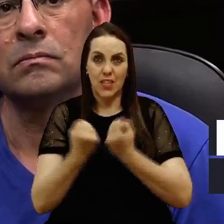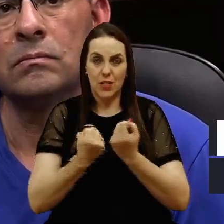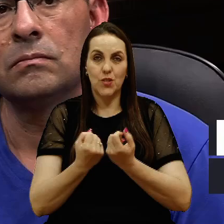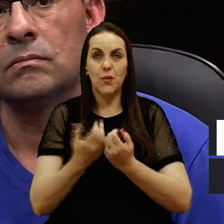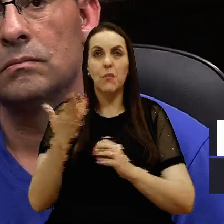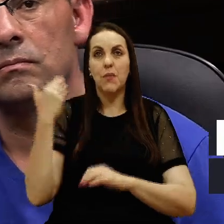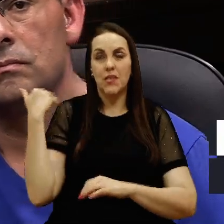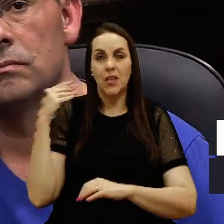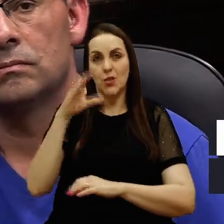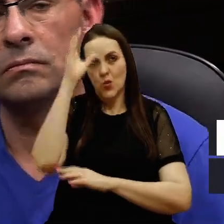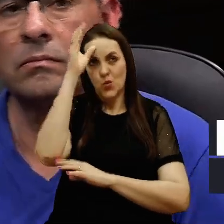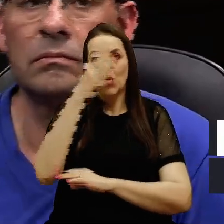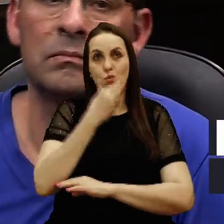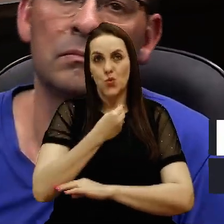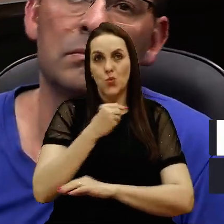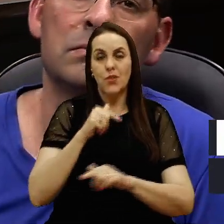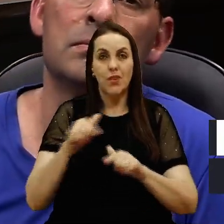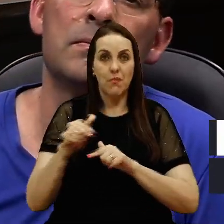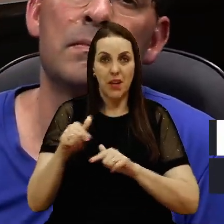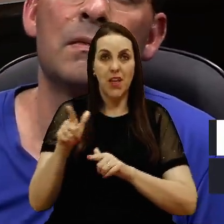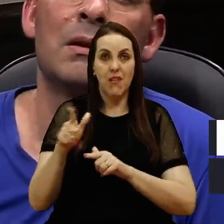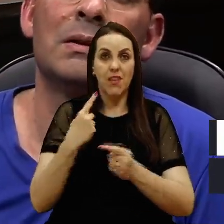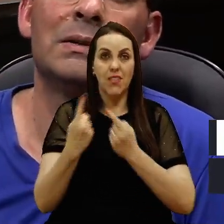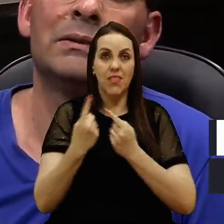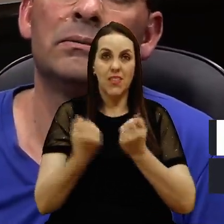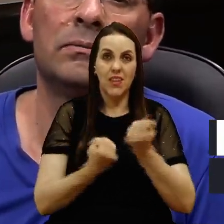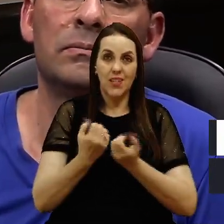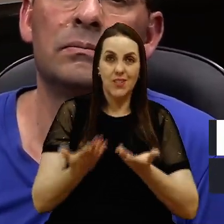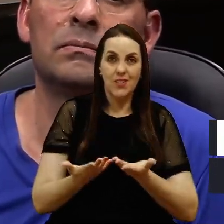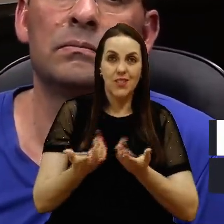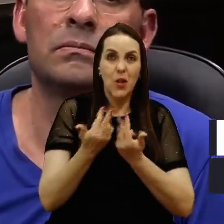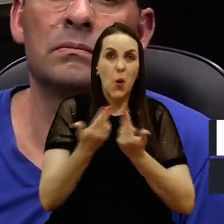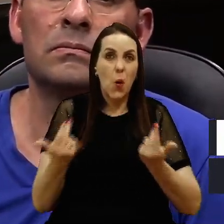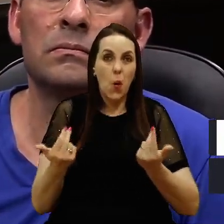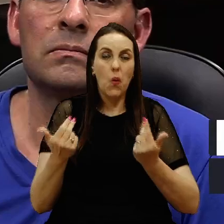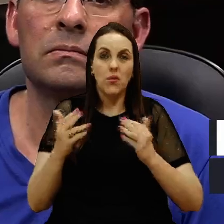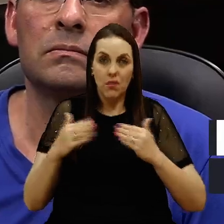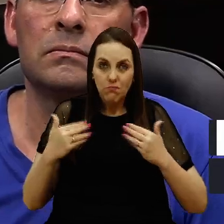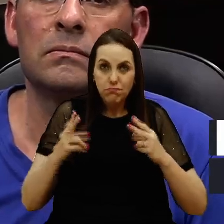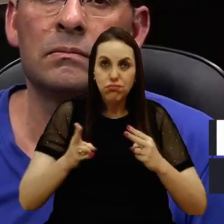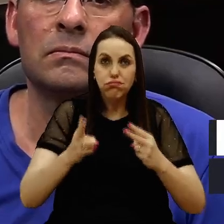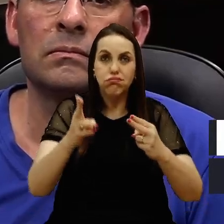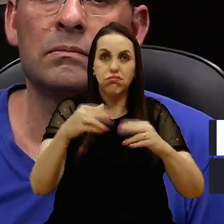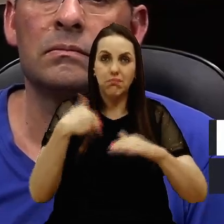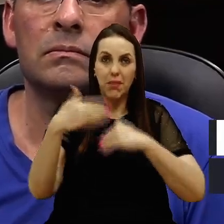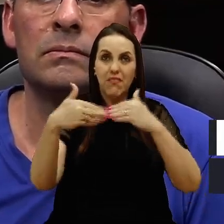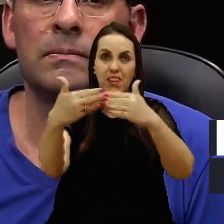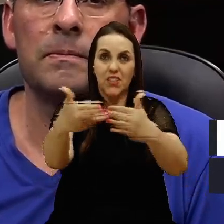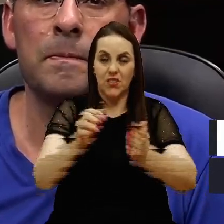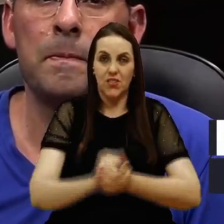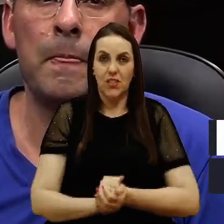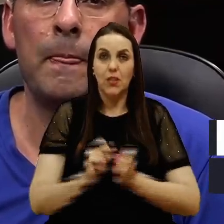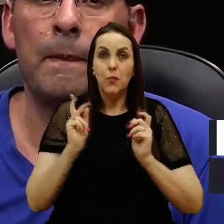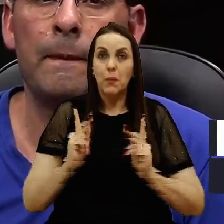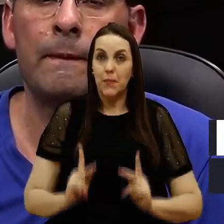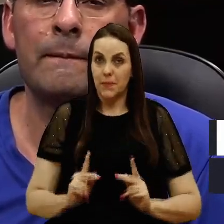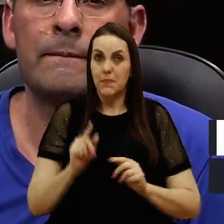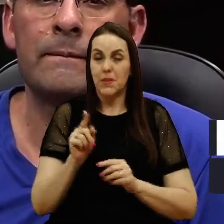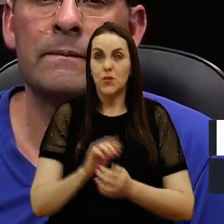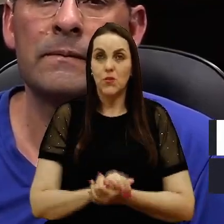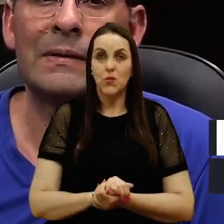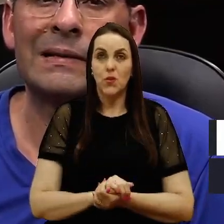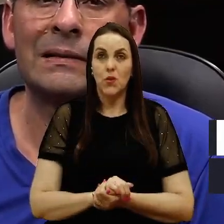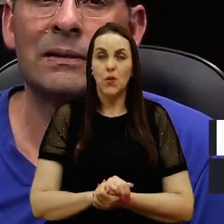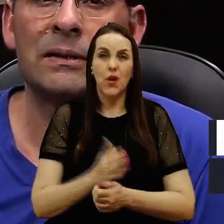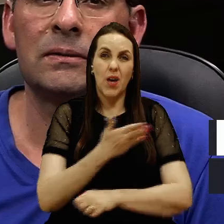um tio meu que trabalhava lá e cuidava dessa parte do trânsito. Então, as coisas é para frente que se anda, né? E tem uma pessoa aí que